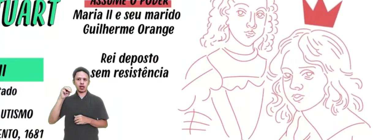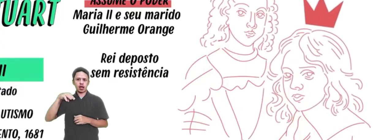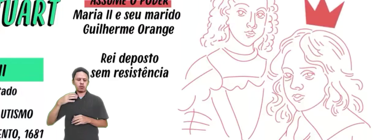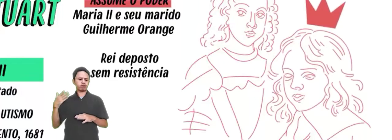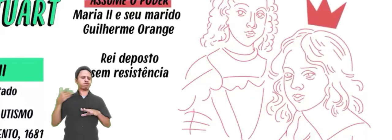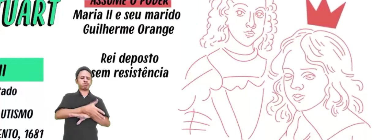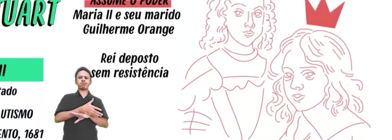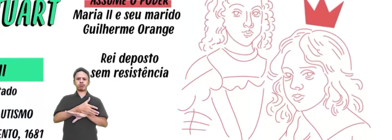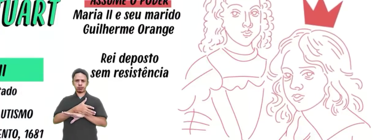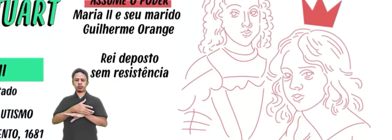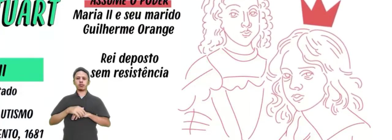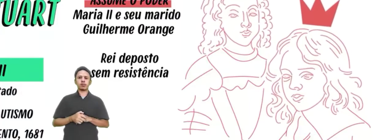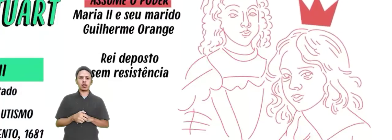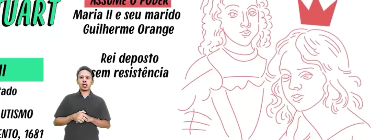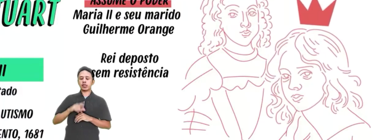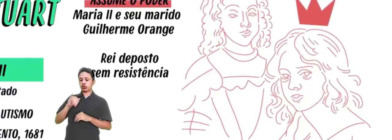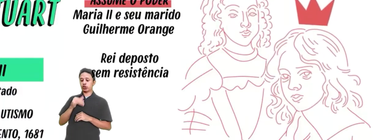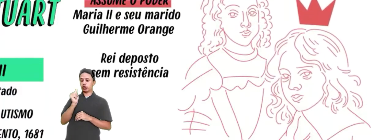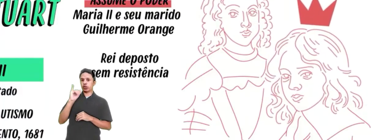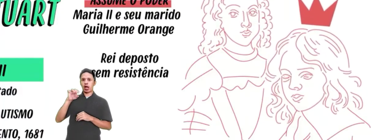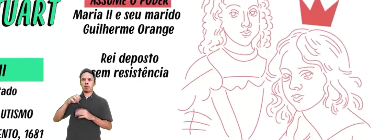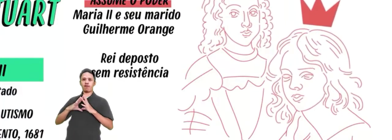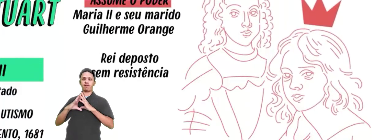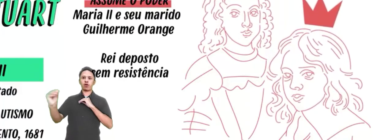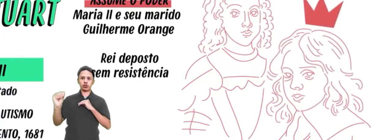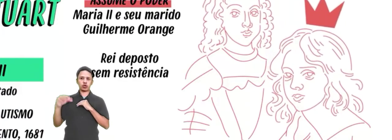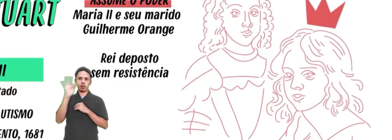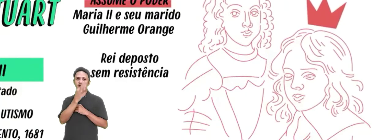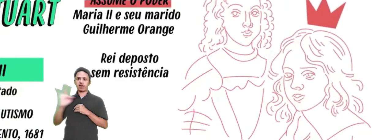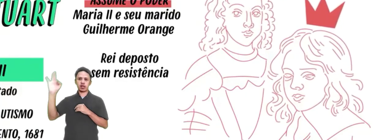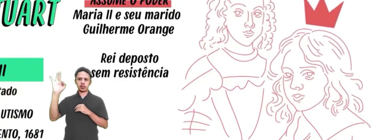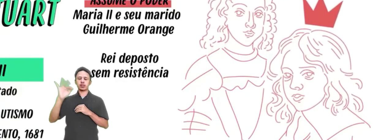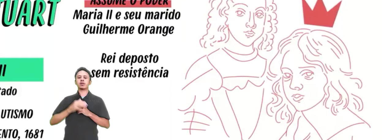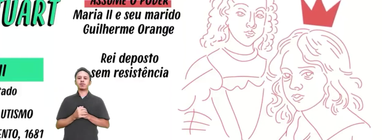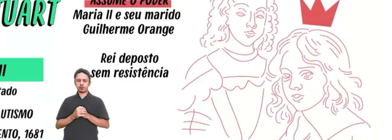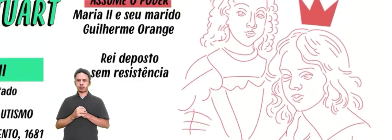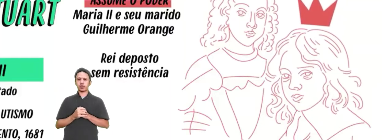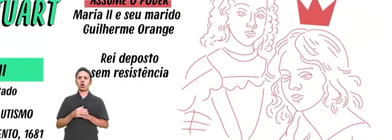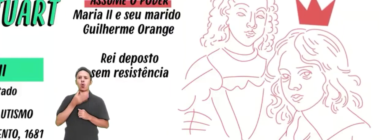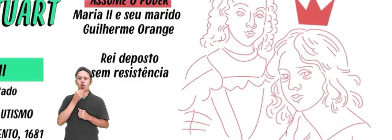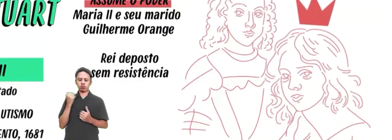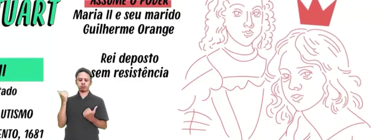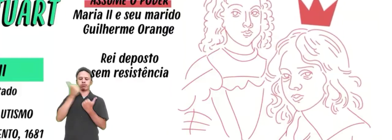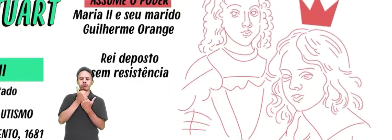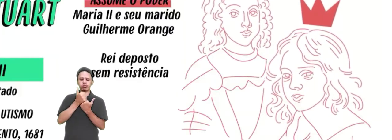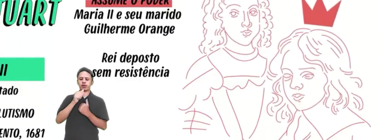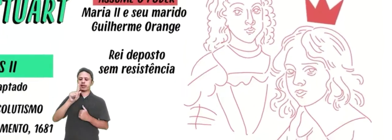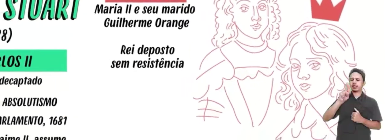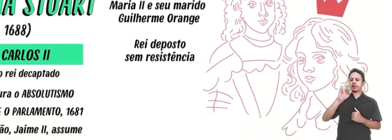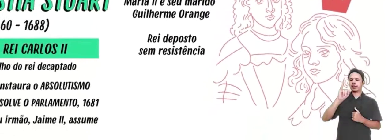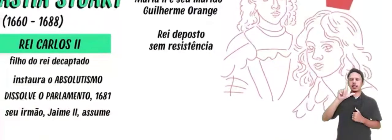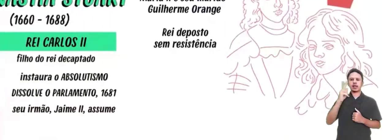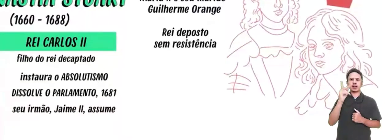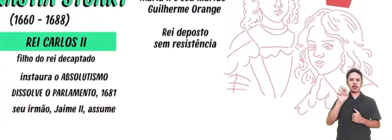II e apoiar o parlamento. Jaime II, sem defesa alguma, fugiu para a França e Guilherme de Orange assumiu o trono como Guilherme II. E essa foi a